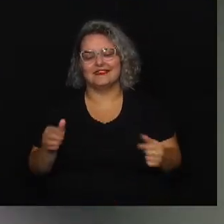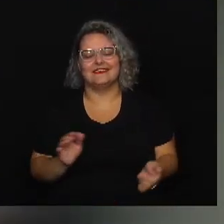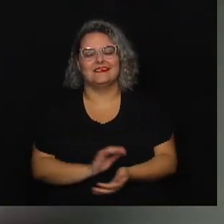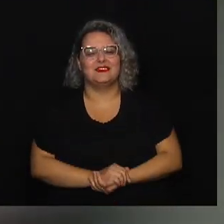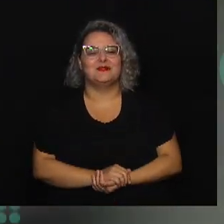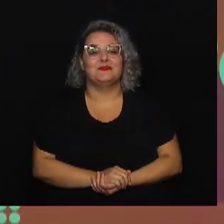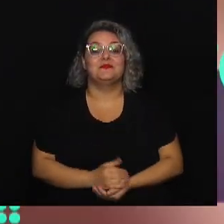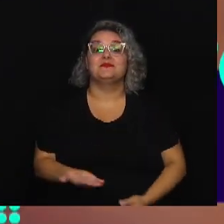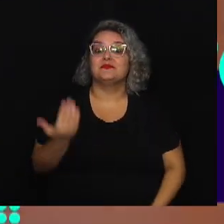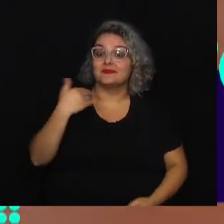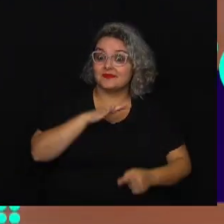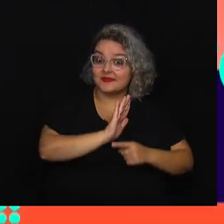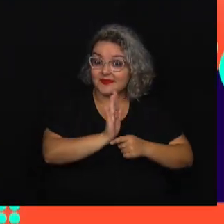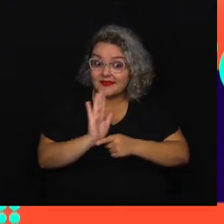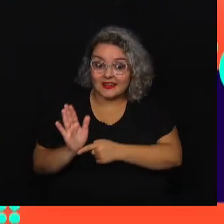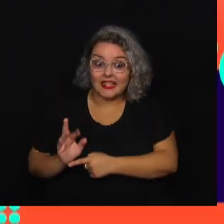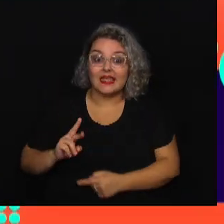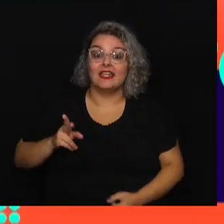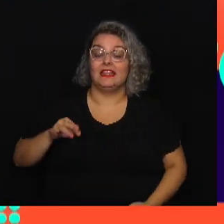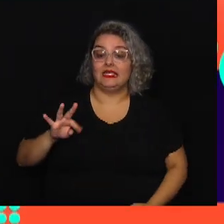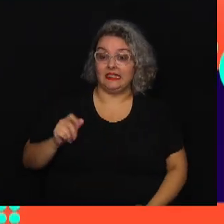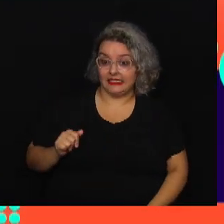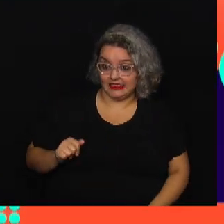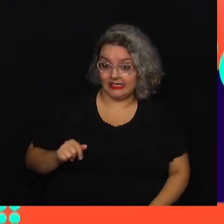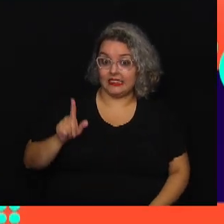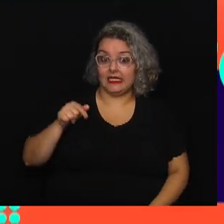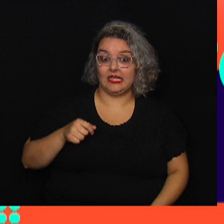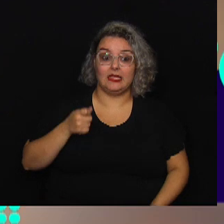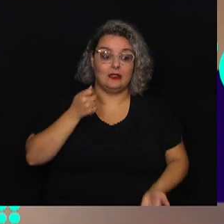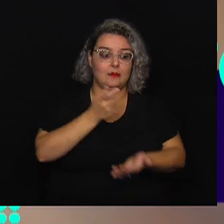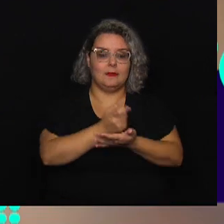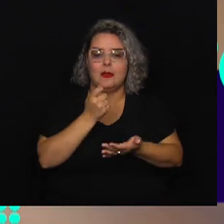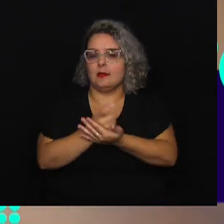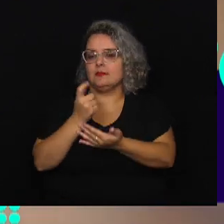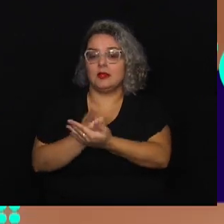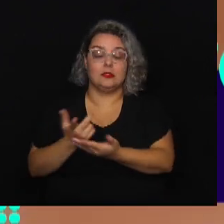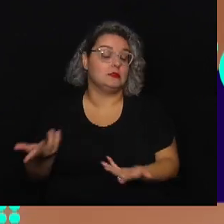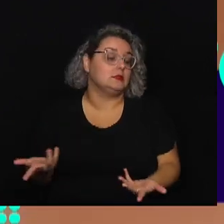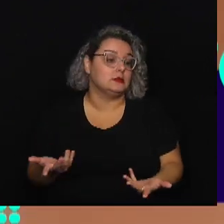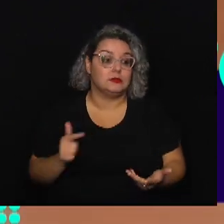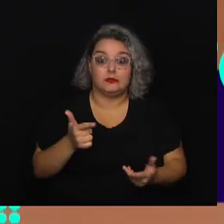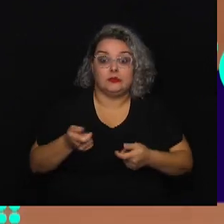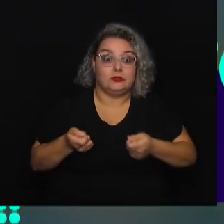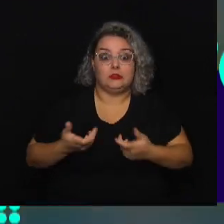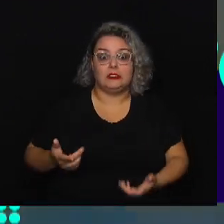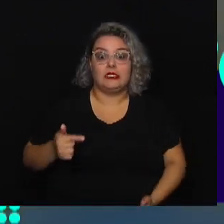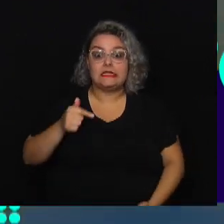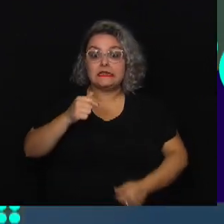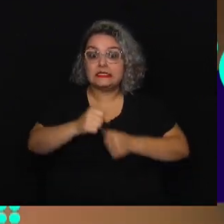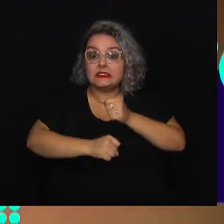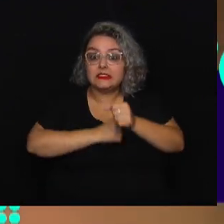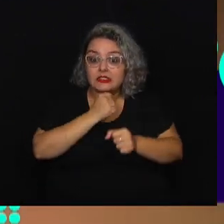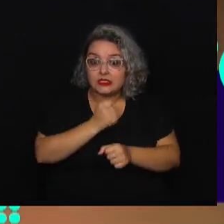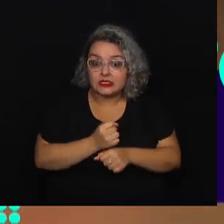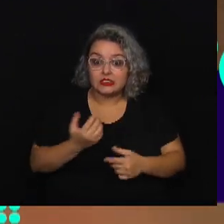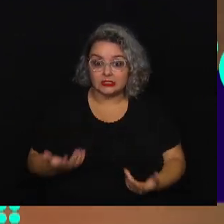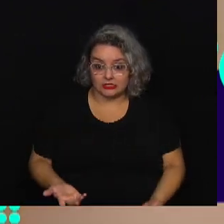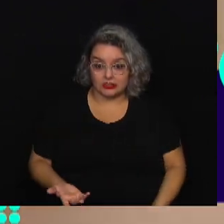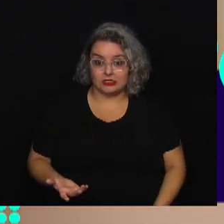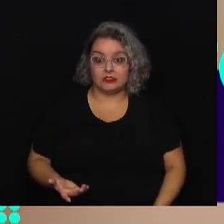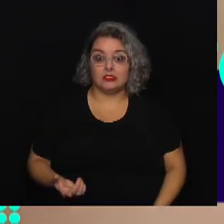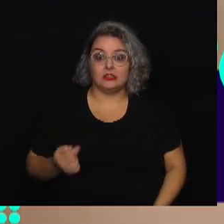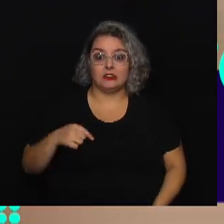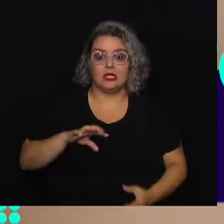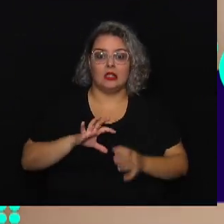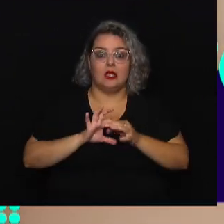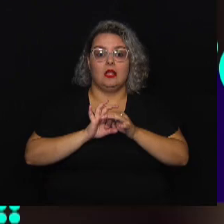Vamos de cinema. Rita era uma compradora compulsiva. 7 anos se passaram e ela se encontra livre